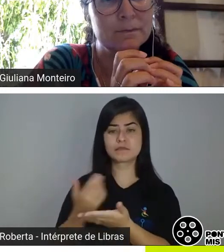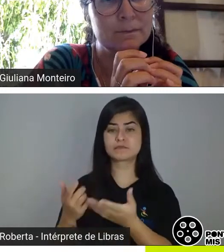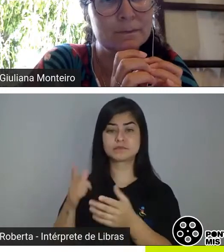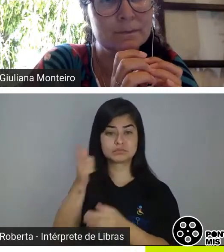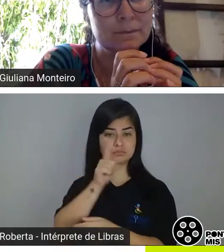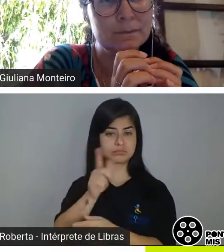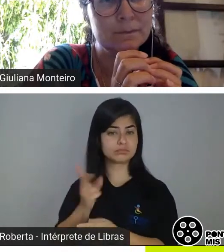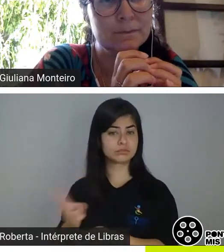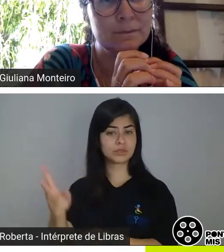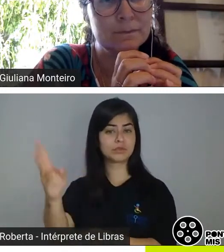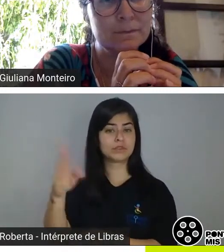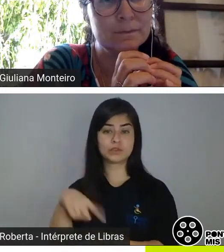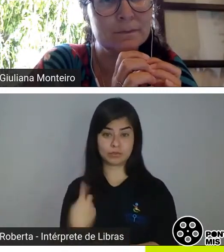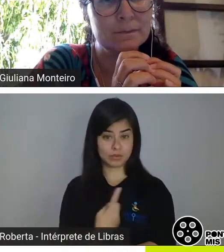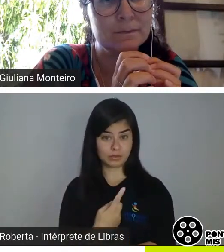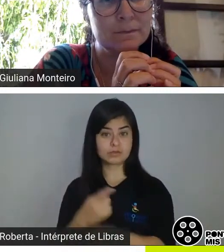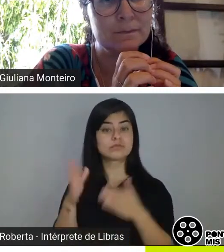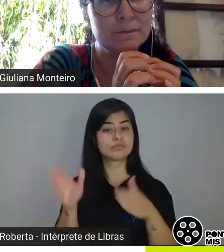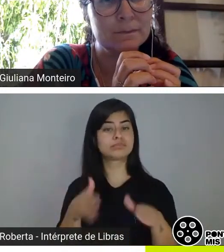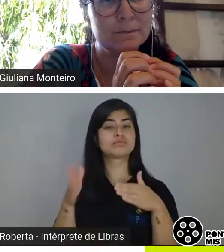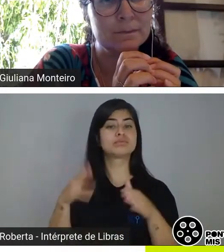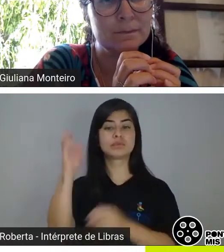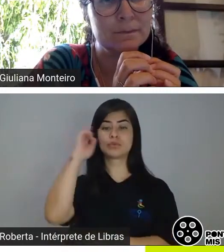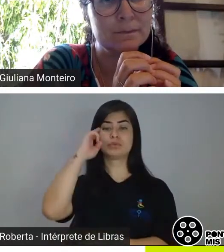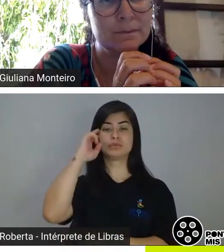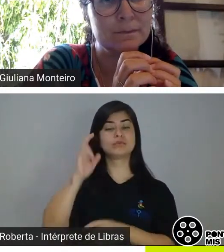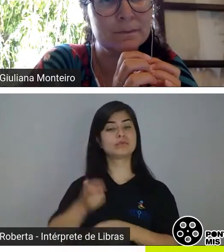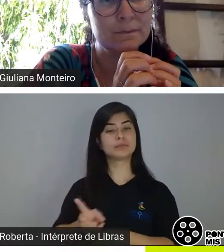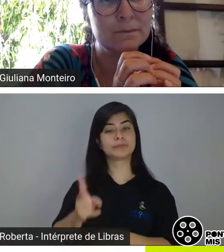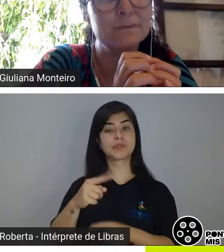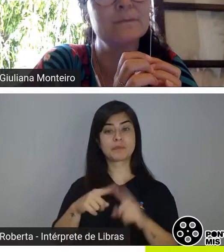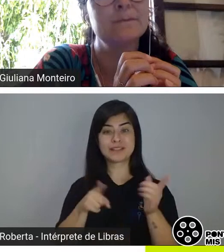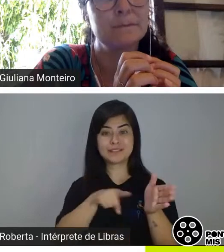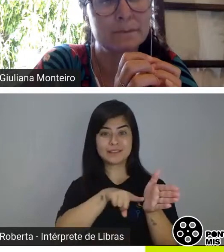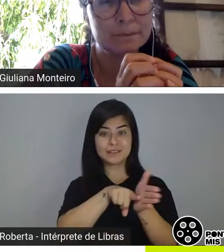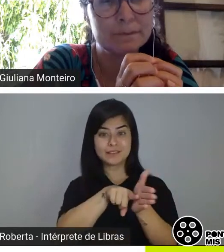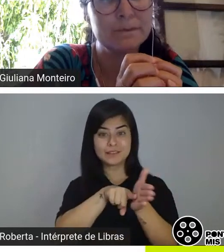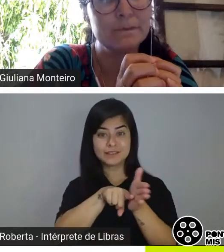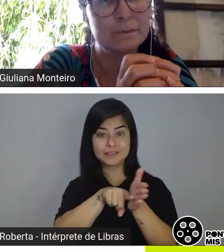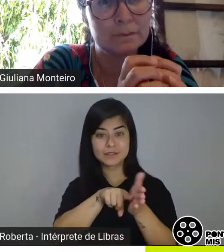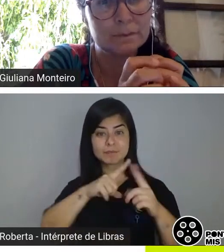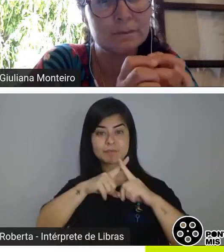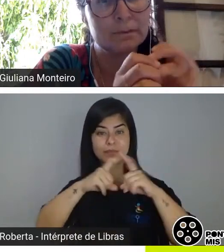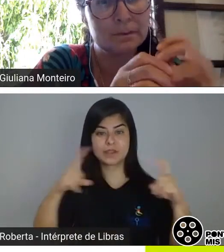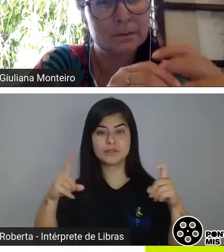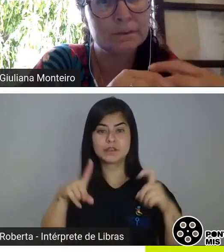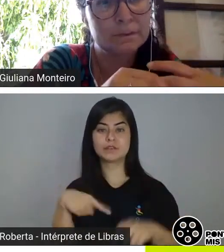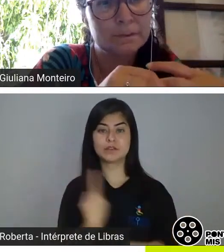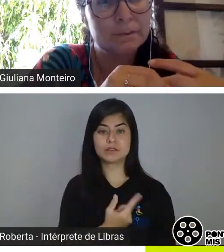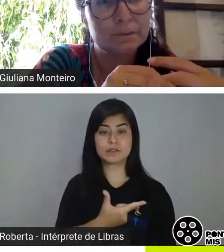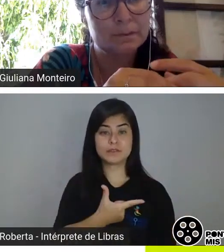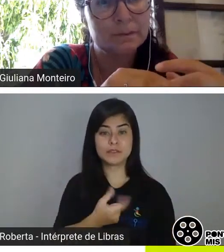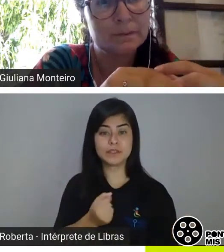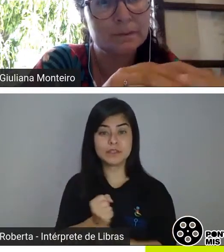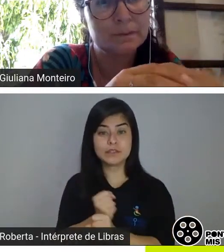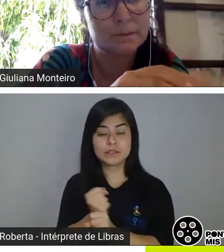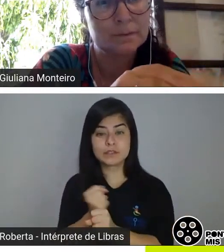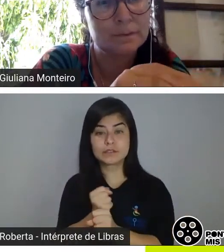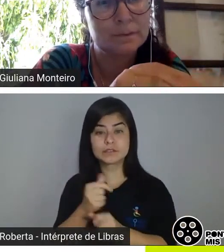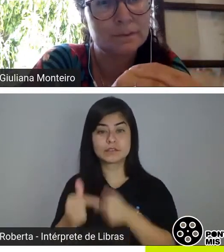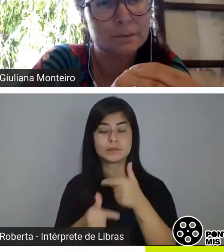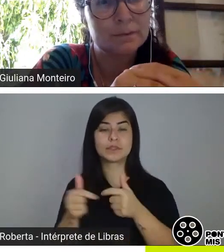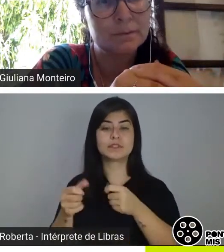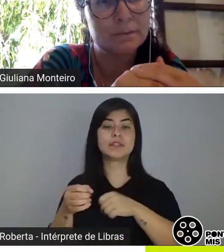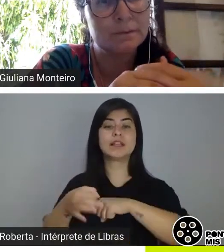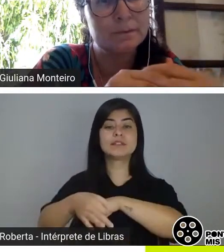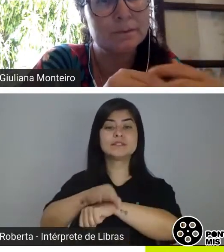Então, a gente vai continuar produzindo cultura, mas a pesquisa científica, a gente que está há 20 anos trabalhando numa coisa de pesquisa de célula-tronco